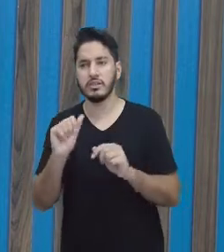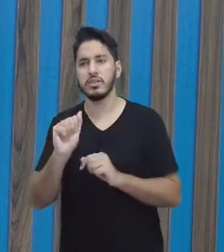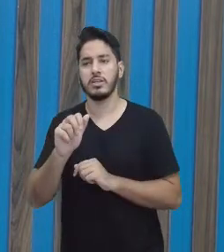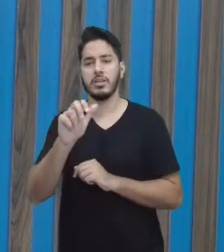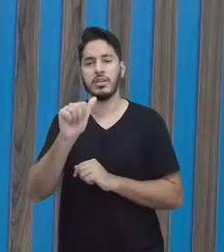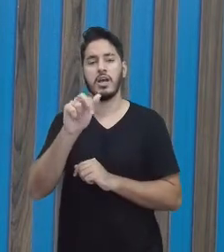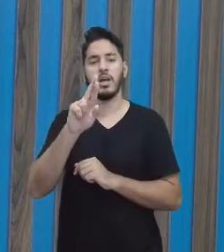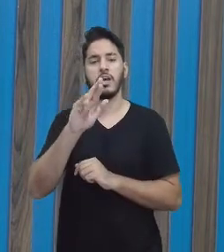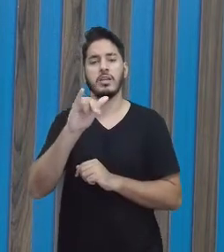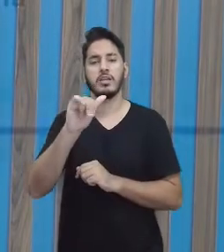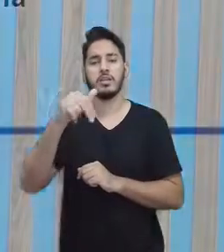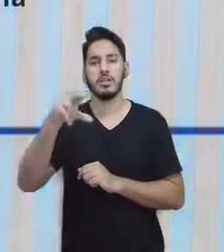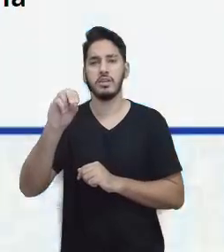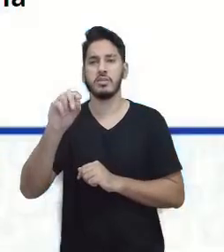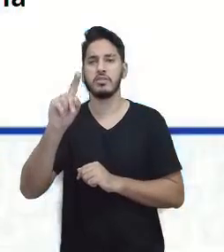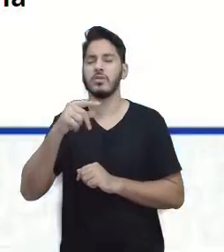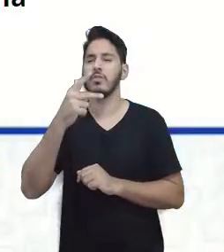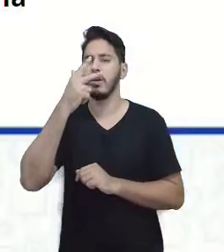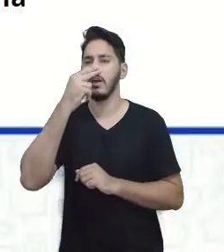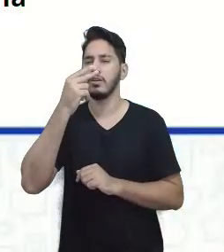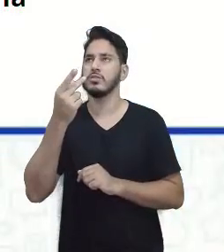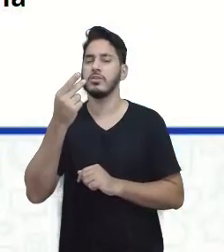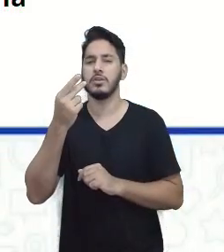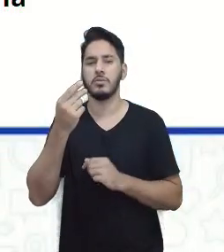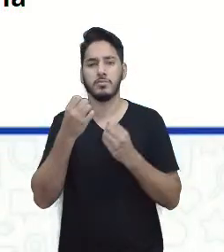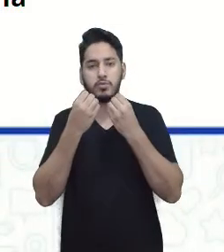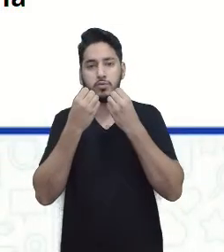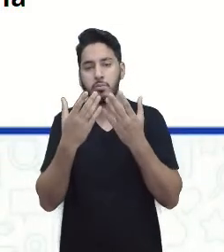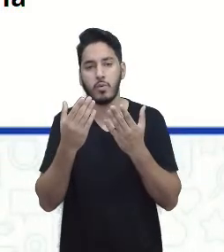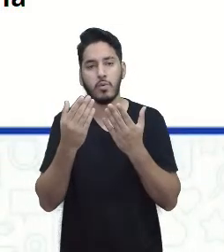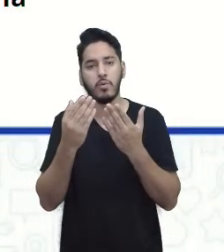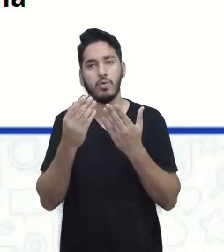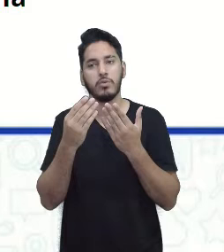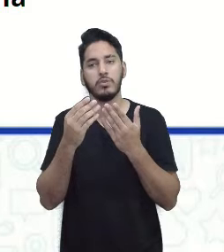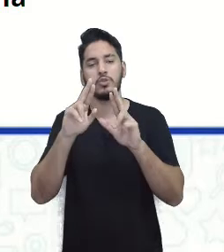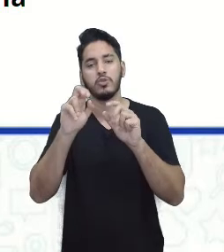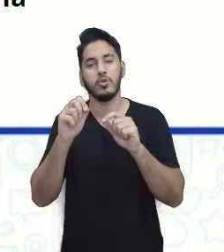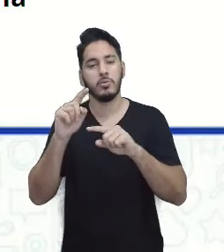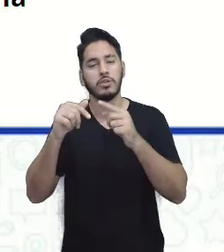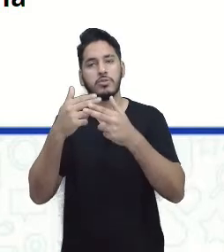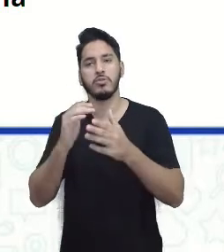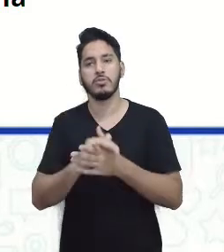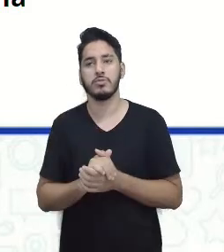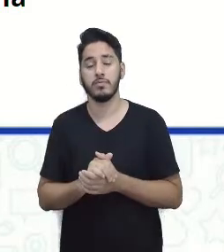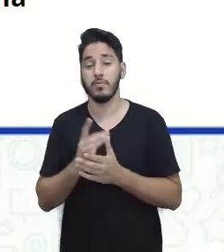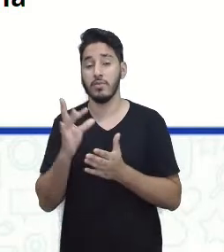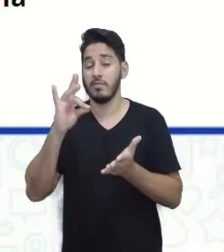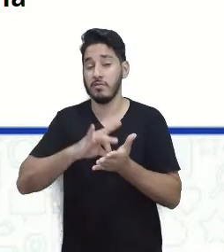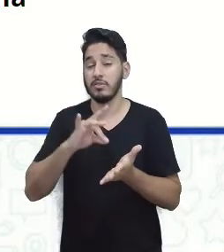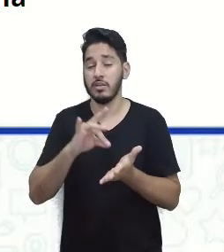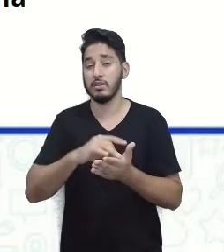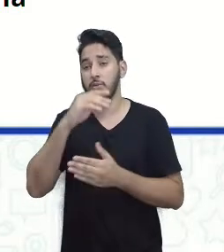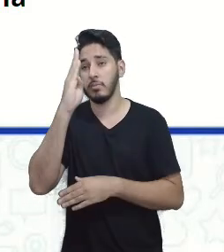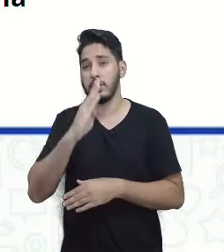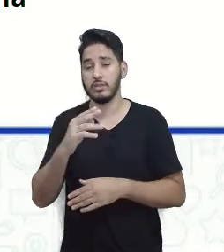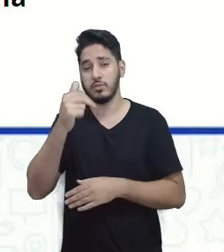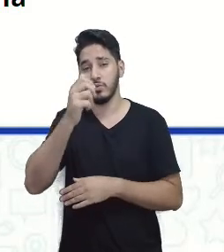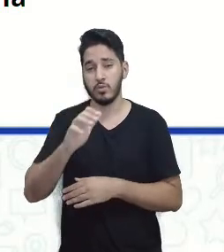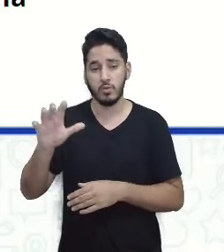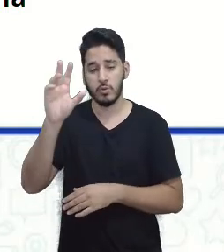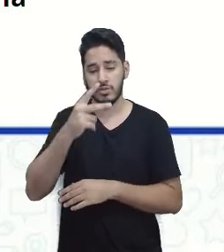fala de Ariano, que eu acho muito, que define mesmo a obra de Brenan, onde ele diz: o fato é que o Brasil e o Nordeste